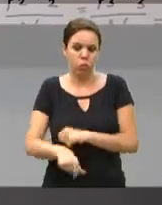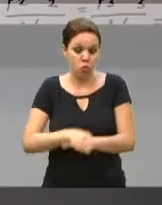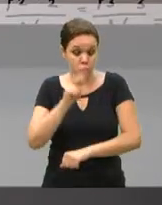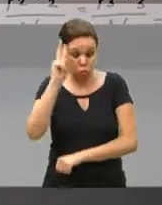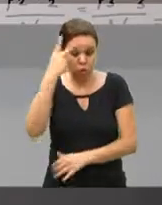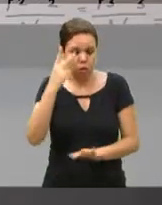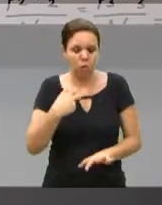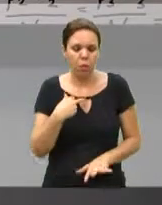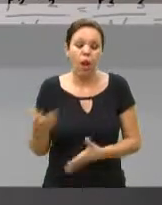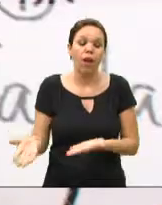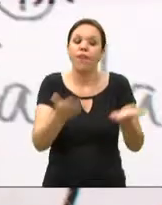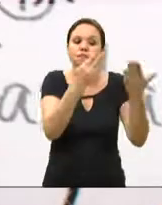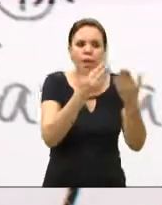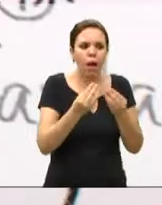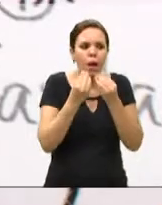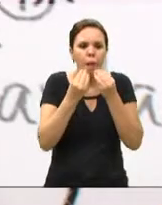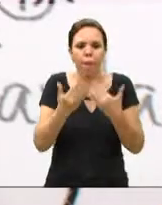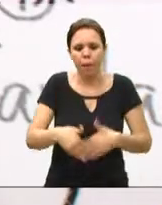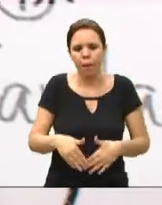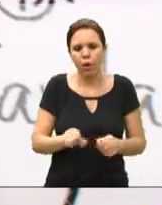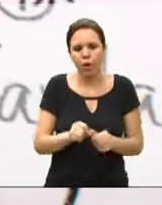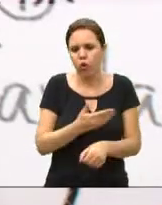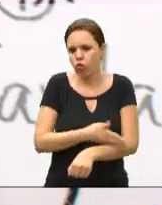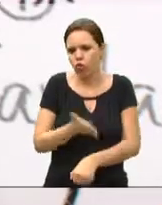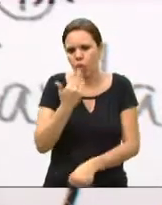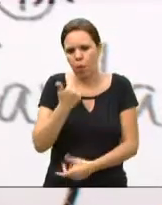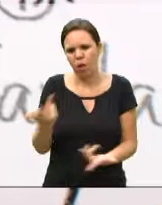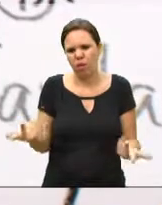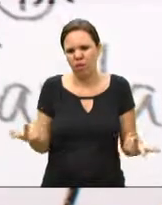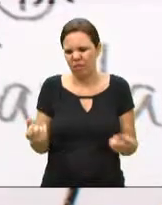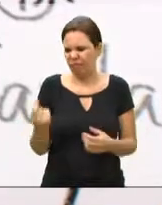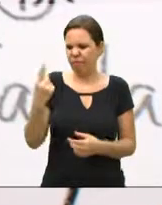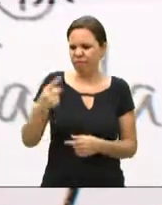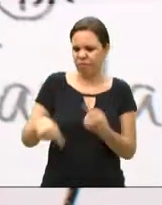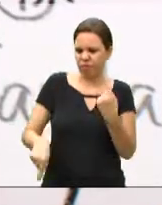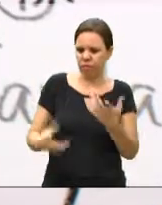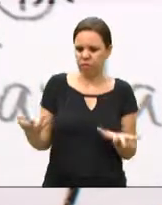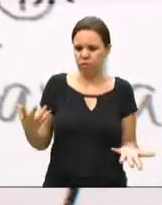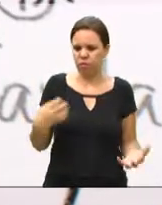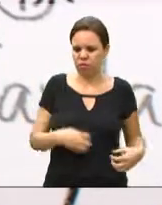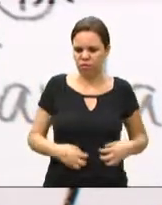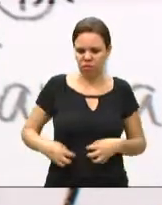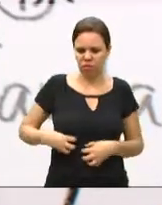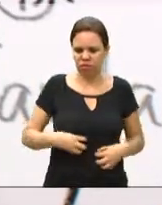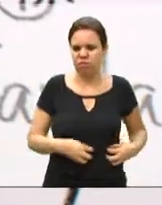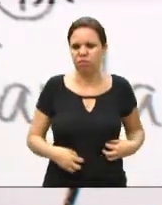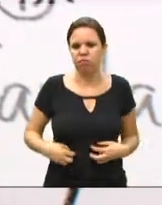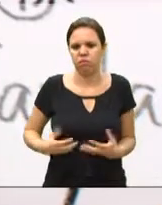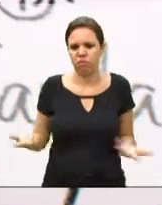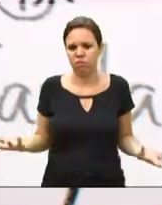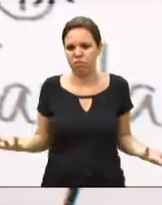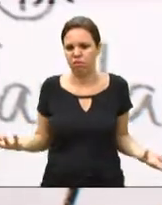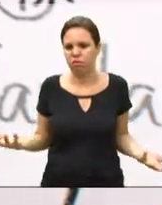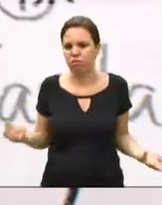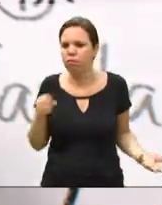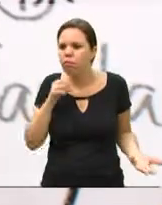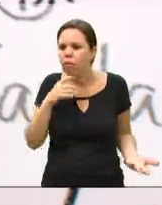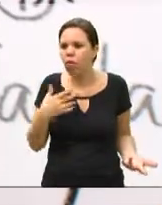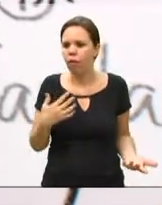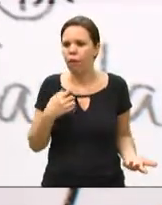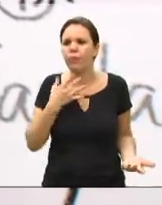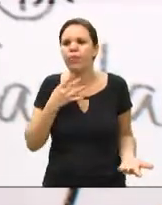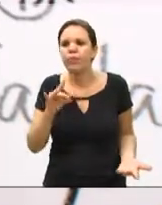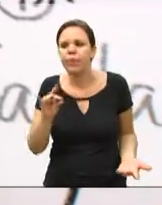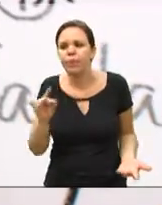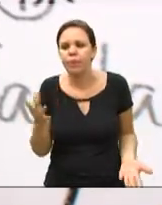alguma coisa para a prova que ele não costuma comer, né, normalmente. E aí o que vai acontecer? Às vezes ele vai passar mal, às vezes vai dar